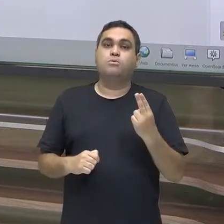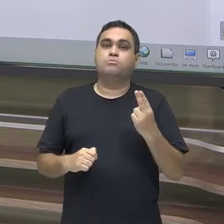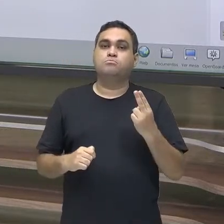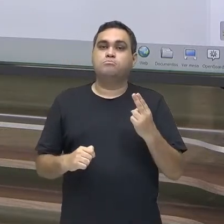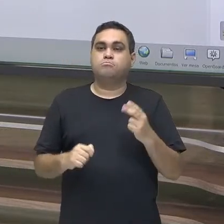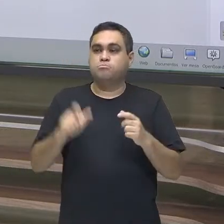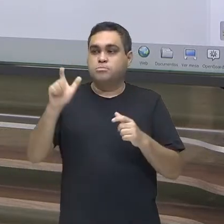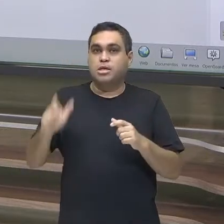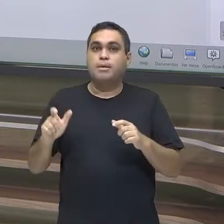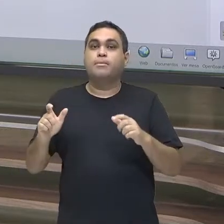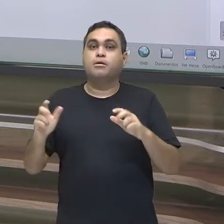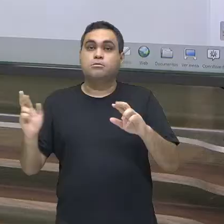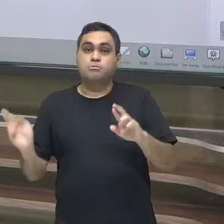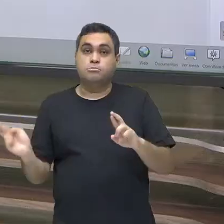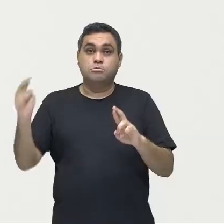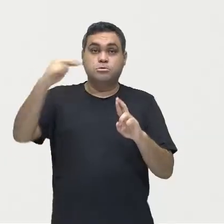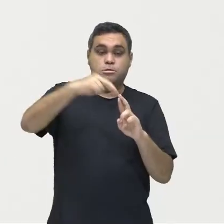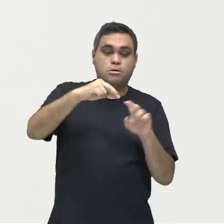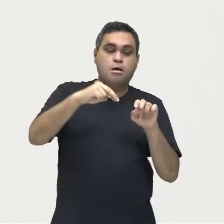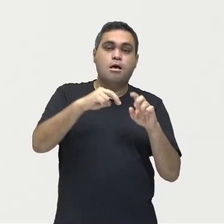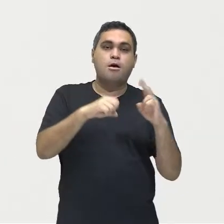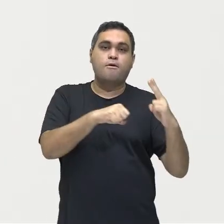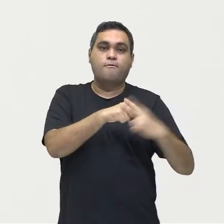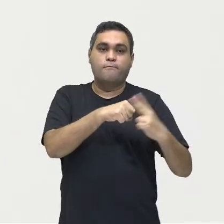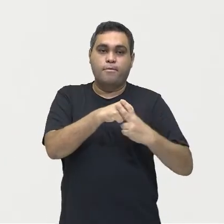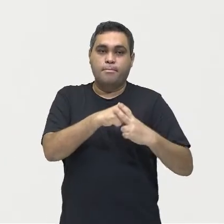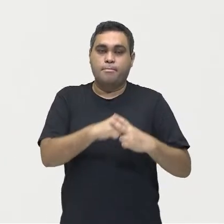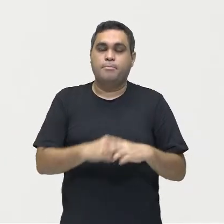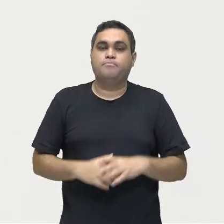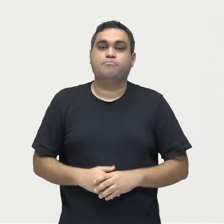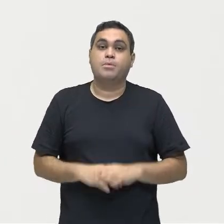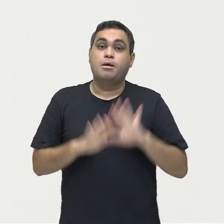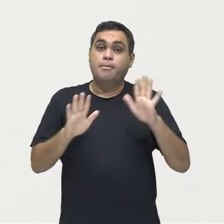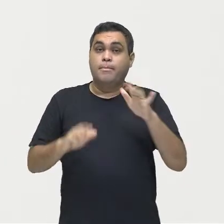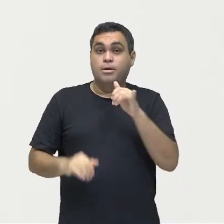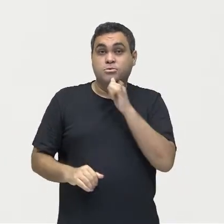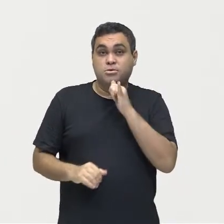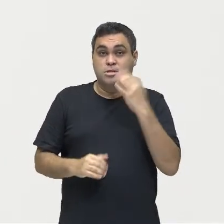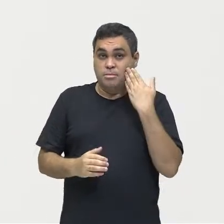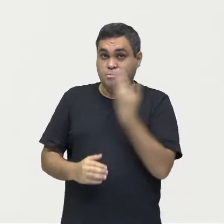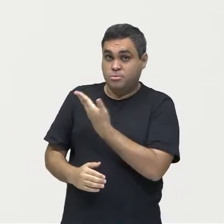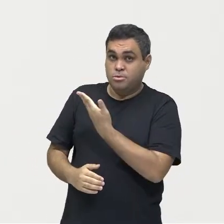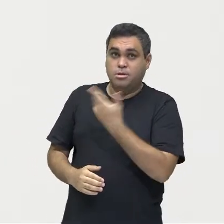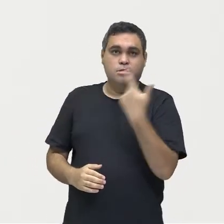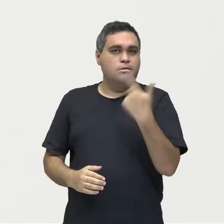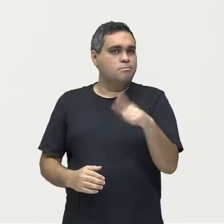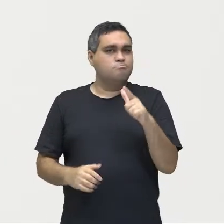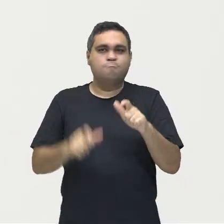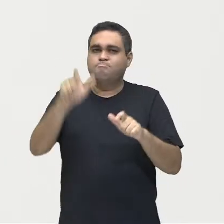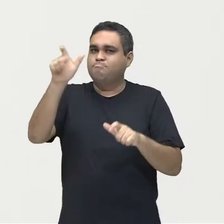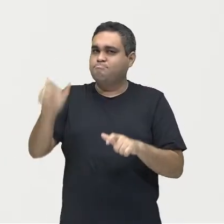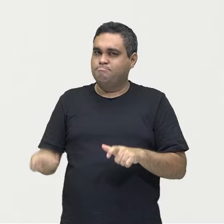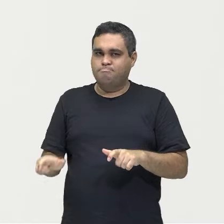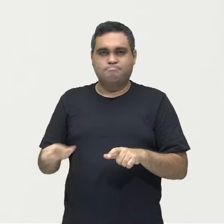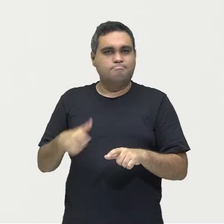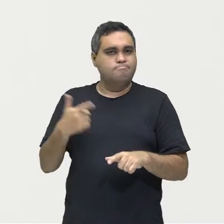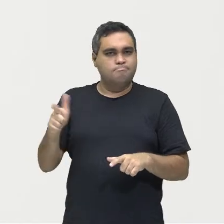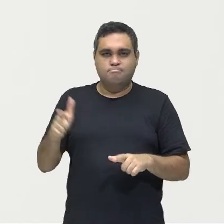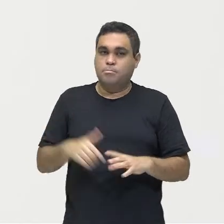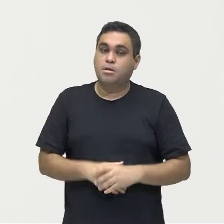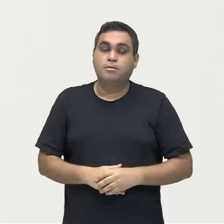com o verbo. Isso é sujeito da oração. Mas aqui, nestes exemplos, nós não temos sujeito. Quais são